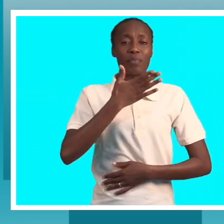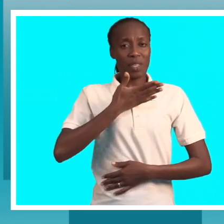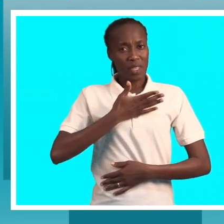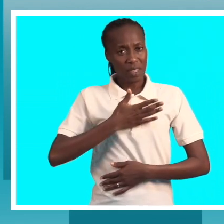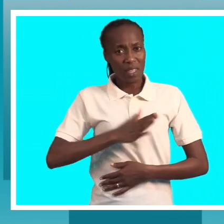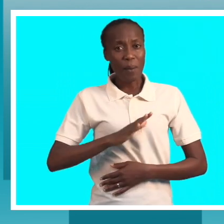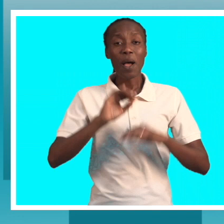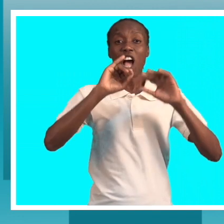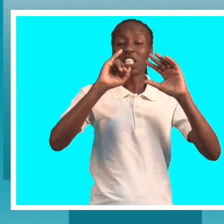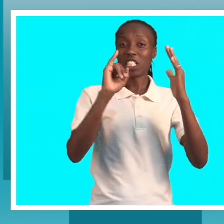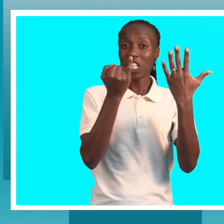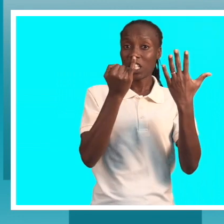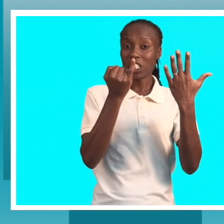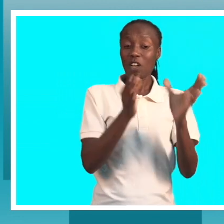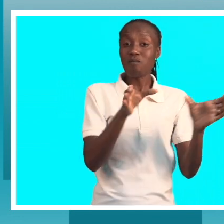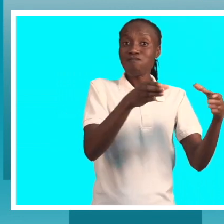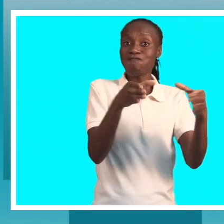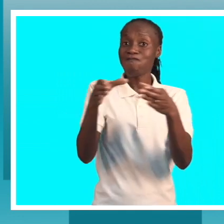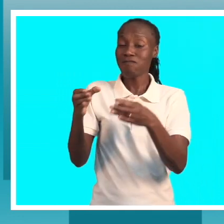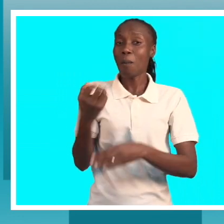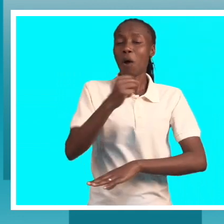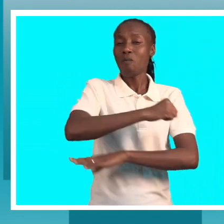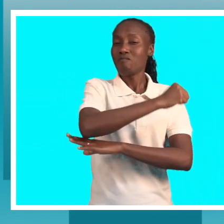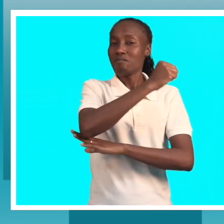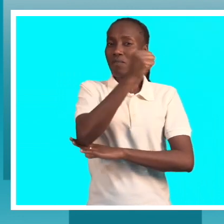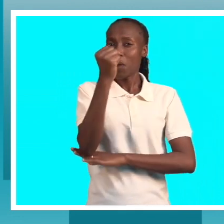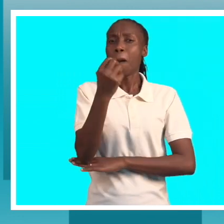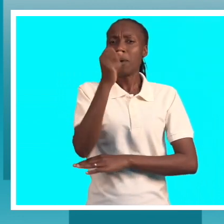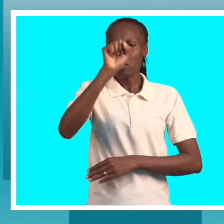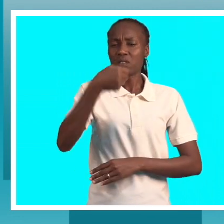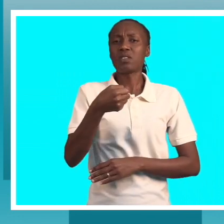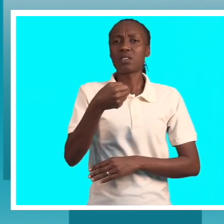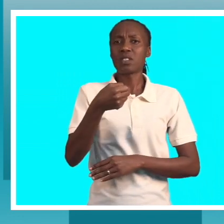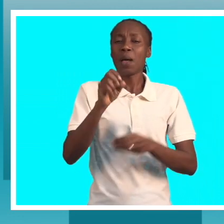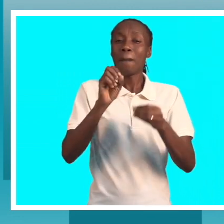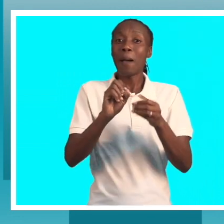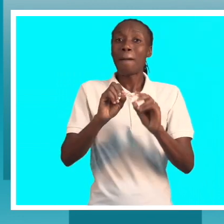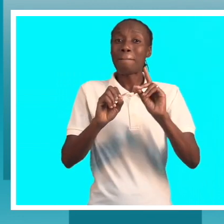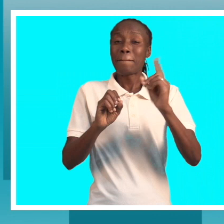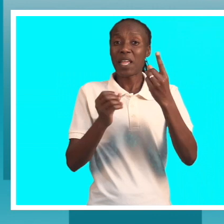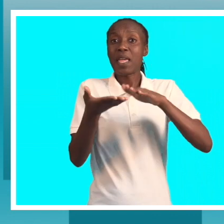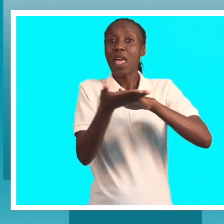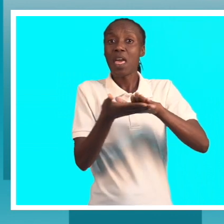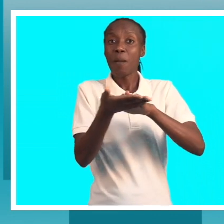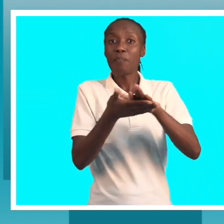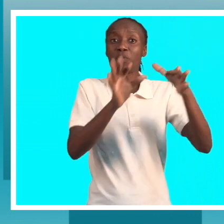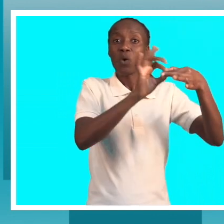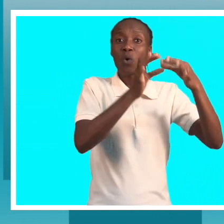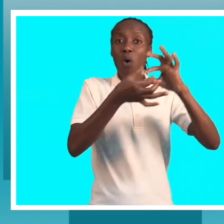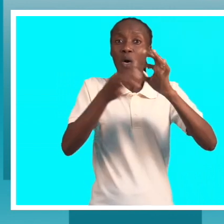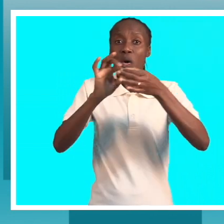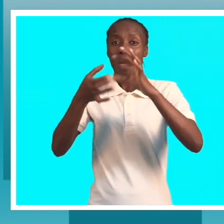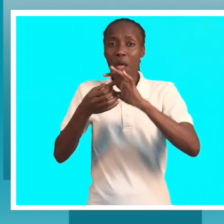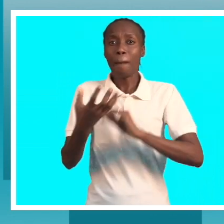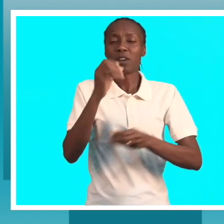Basket, e posto isso as primeiras 6 equipas classificadas do Campeonato automaticamente estão